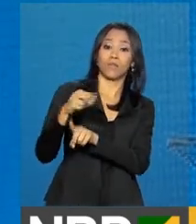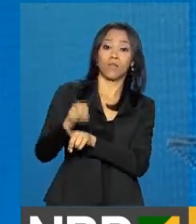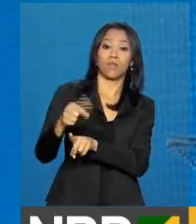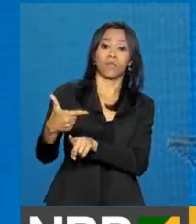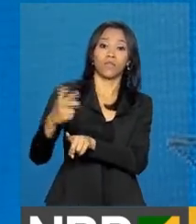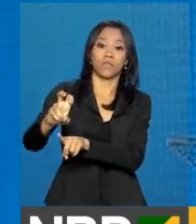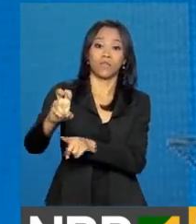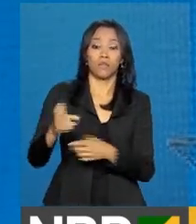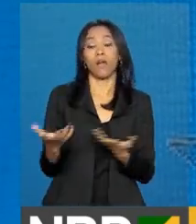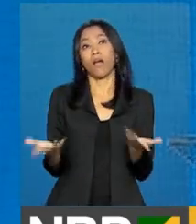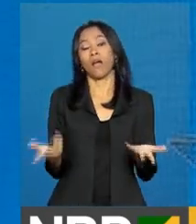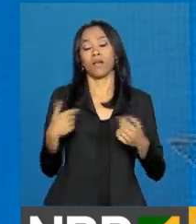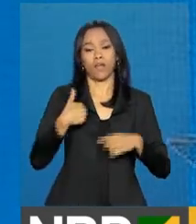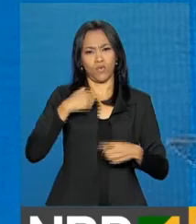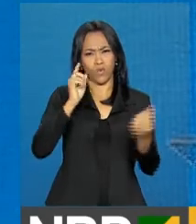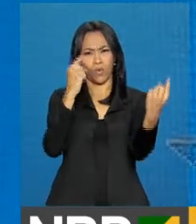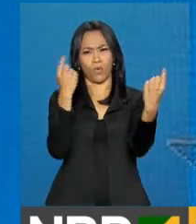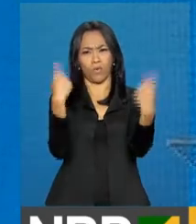contra